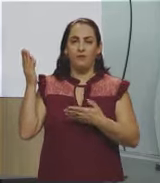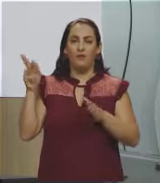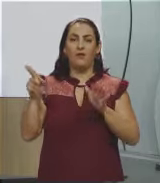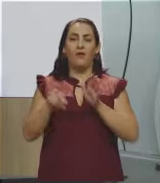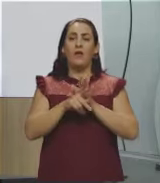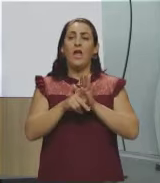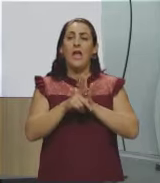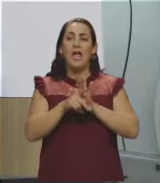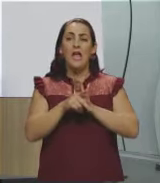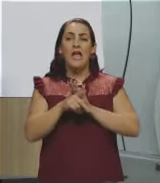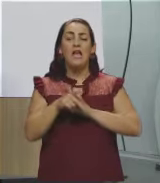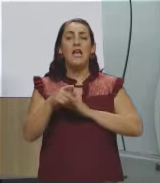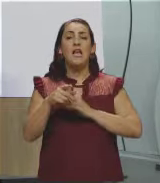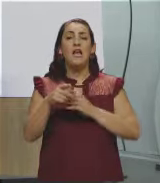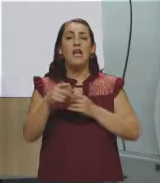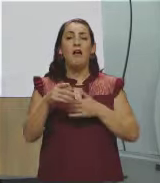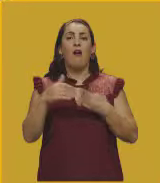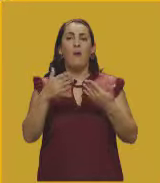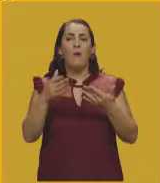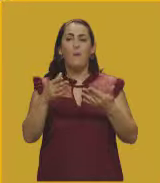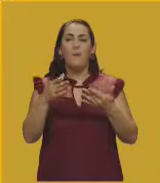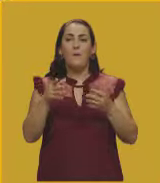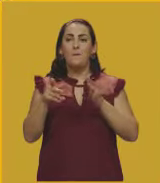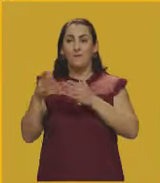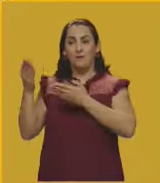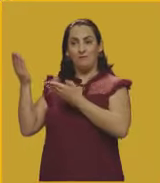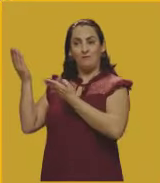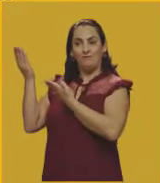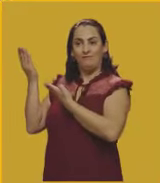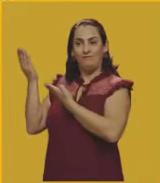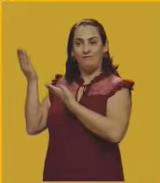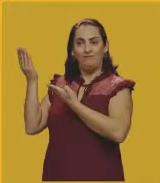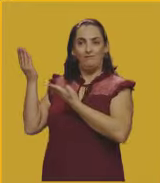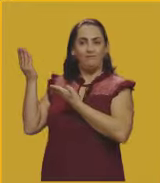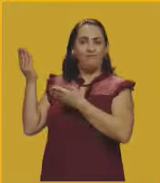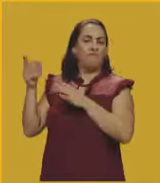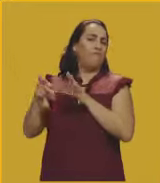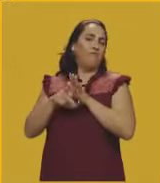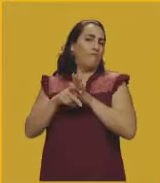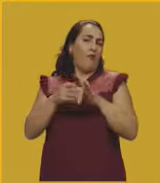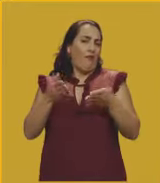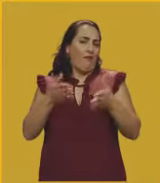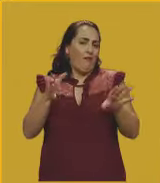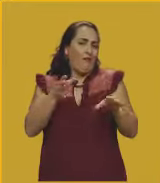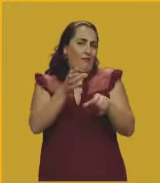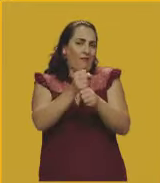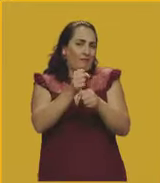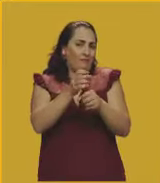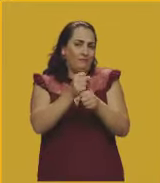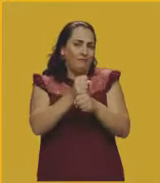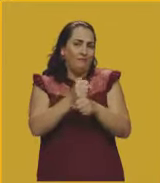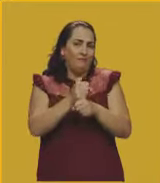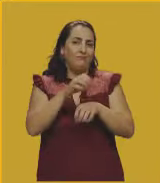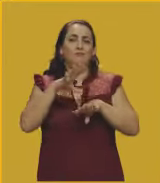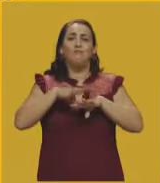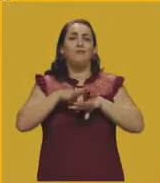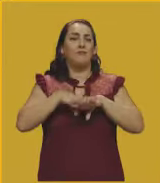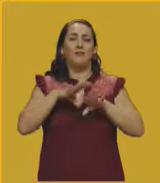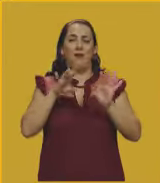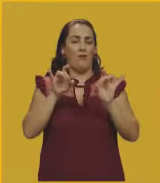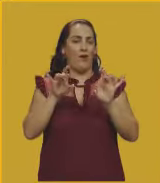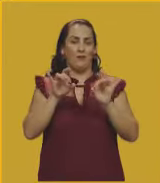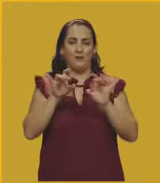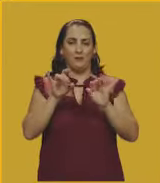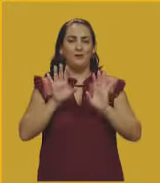exercício, ele deixou de ser físico e passou a ser simplesmente matemático. É uma aplicação das regras